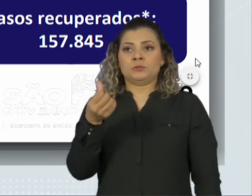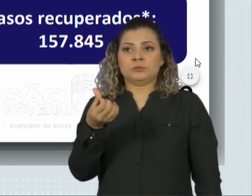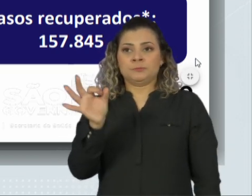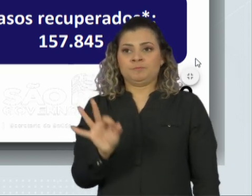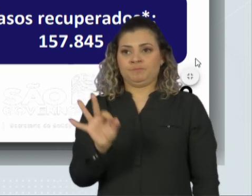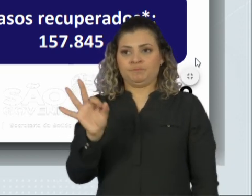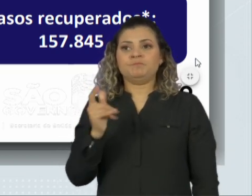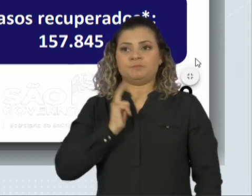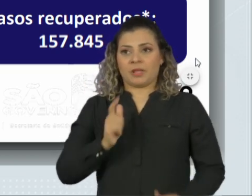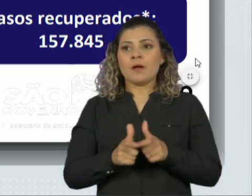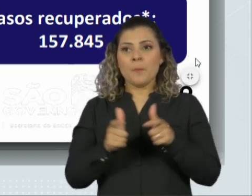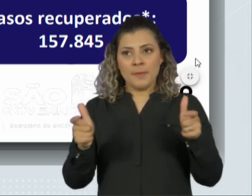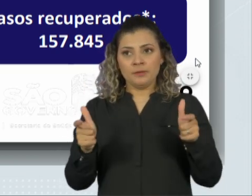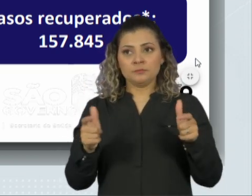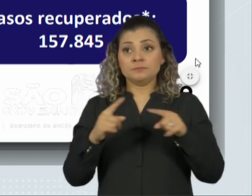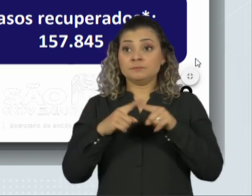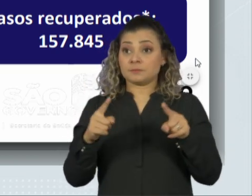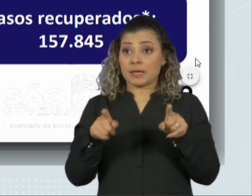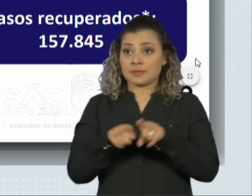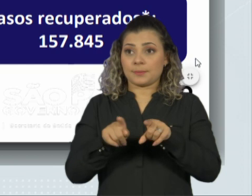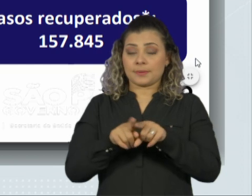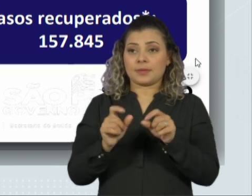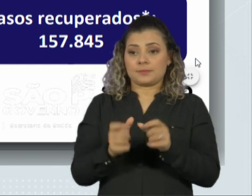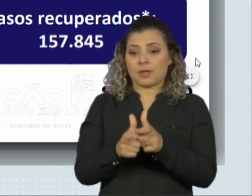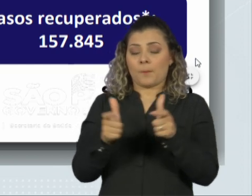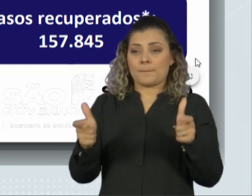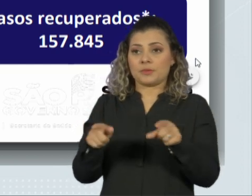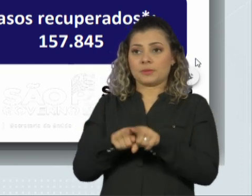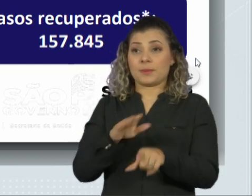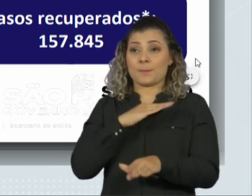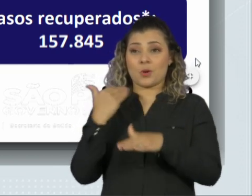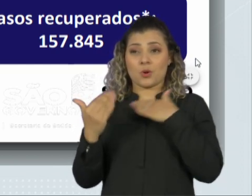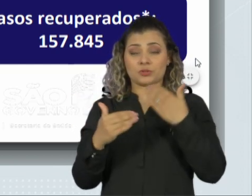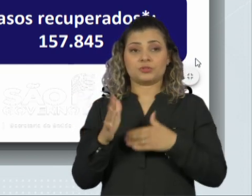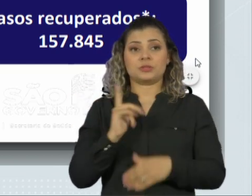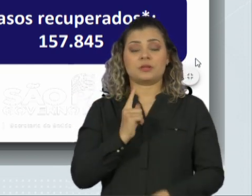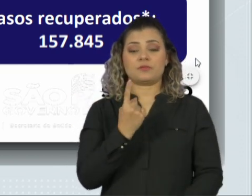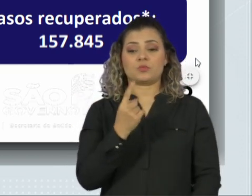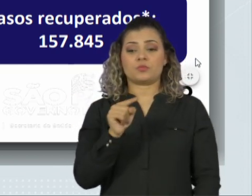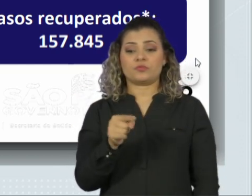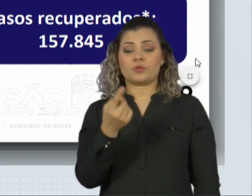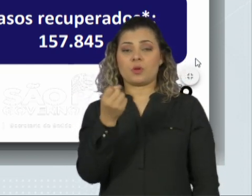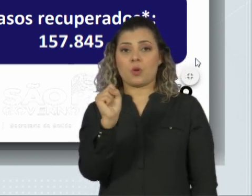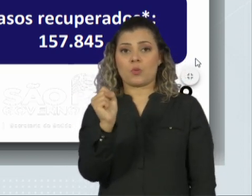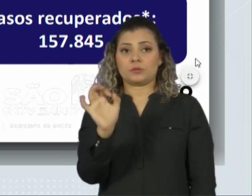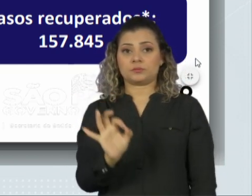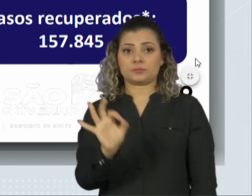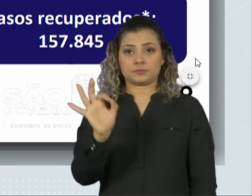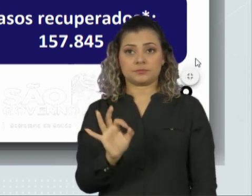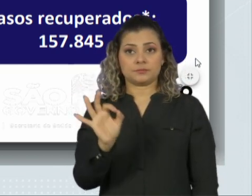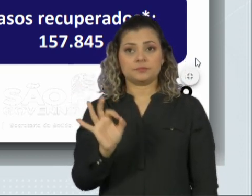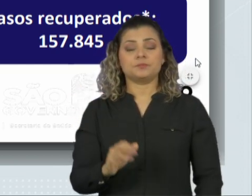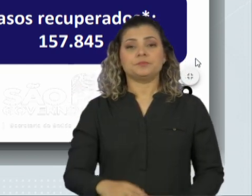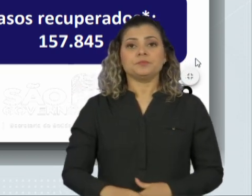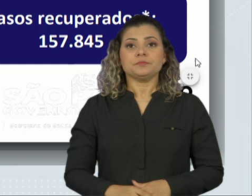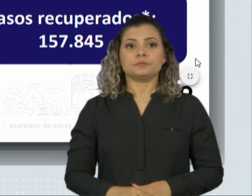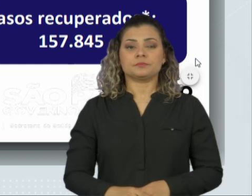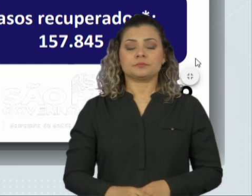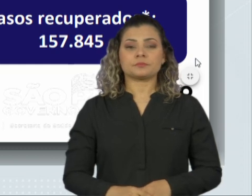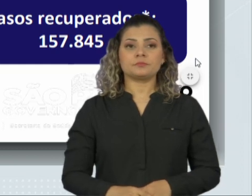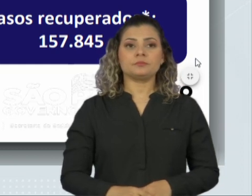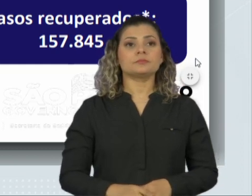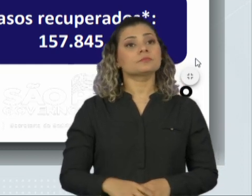1,6%. O acréscimo do número de óbitos foi de 1,8%. Isso tem